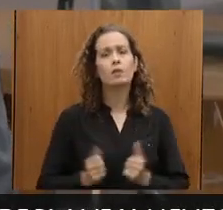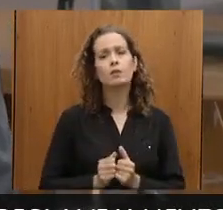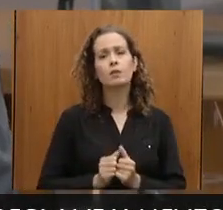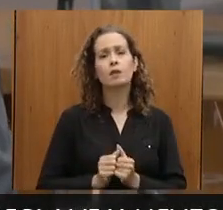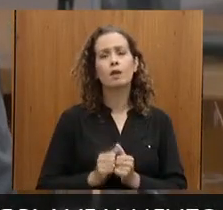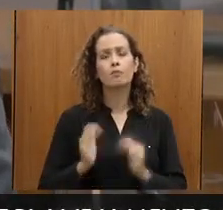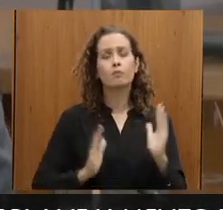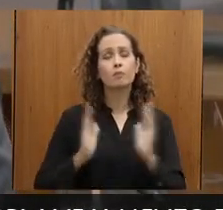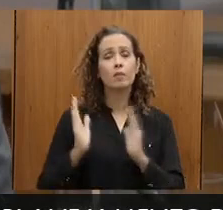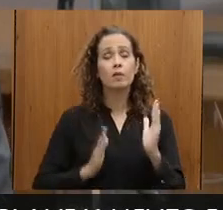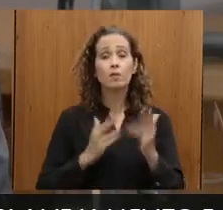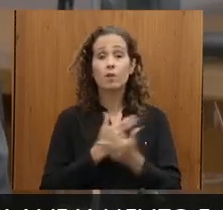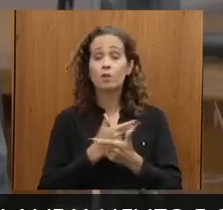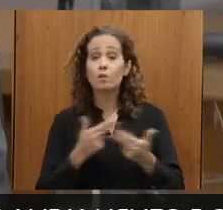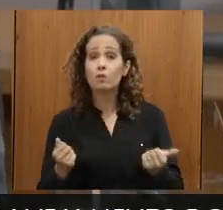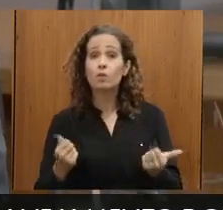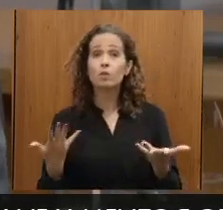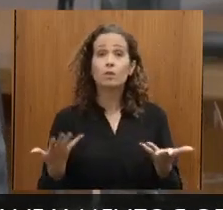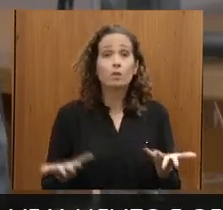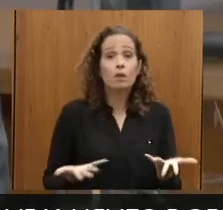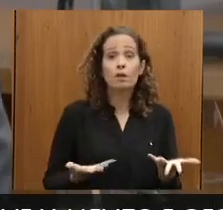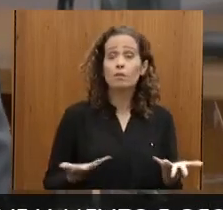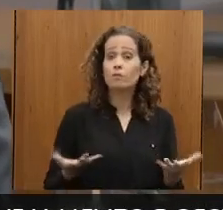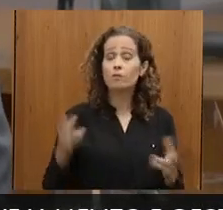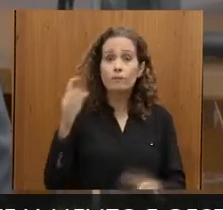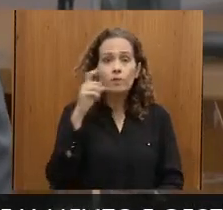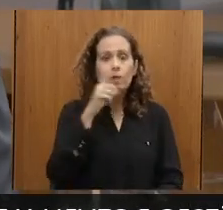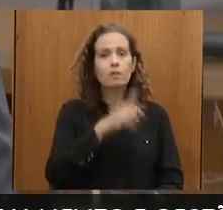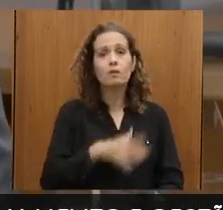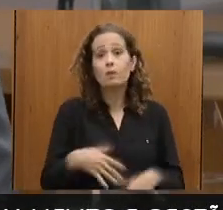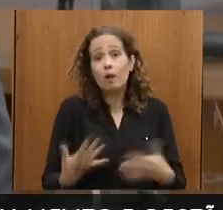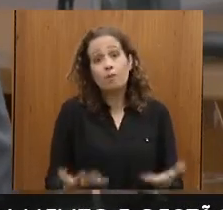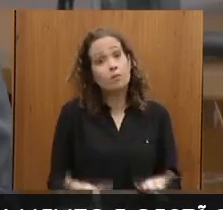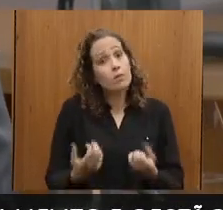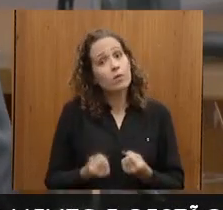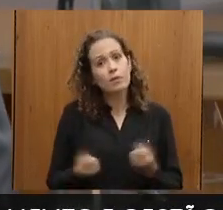ficaram muito difíceis para mim, então é a questão de sobrevivência, eu estou aceitando. então é negócio